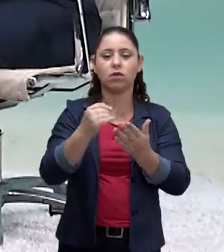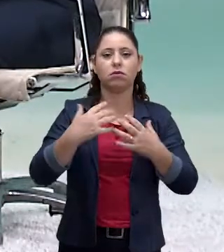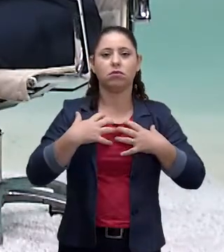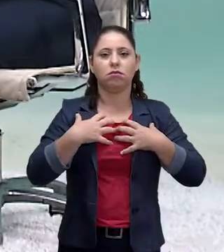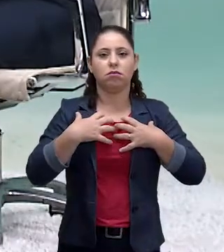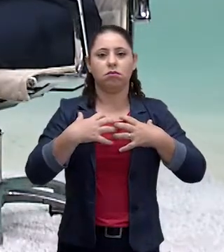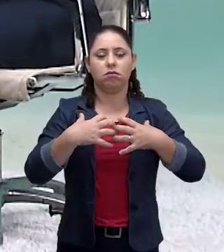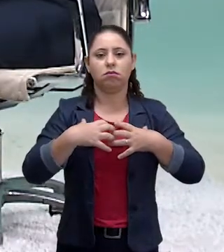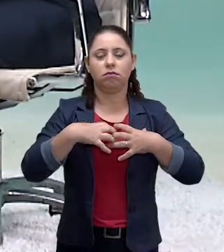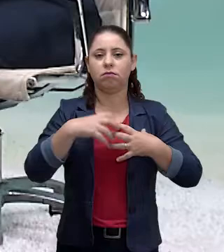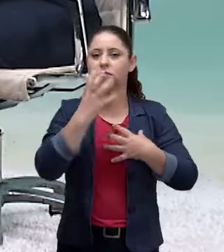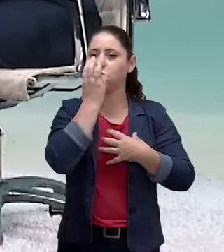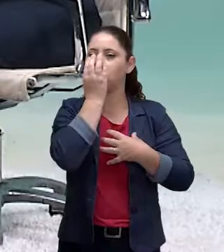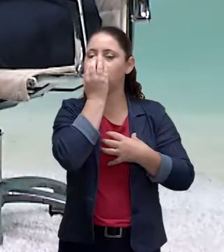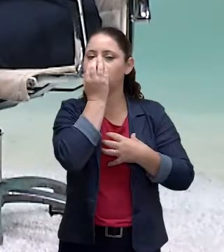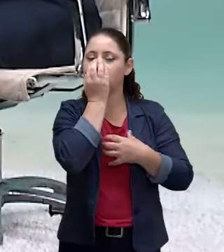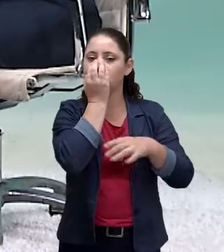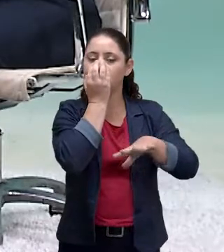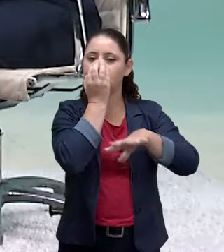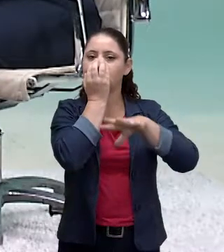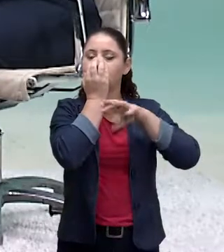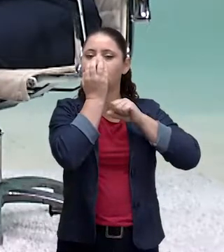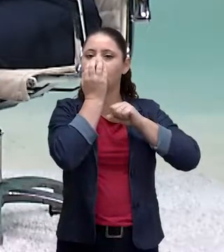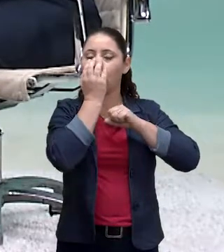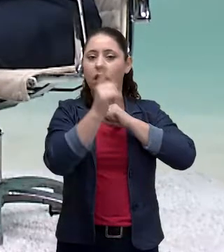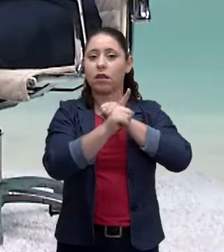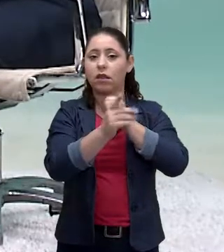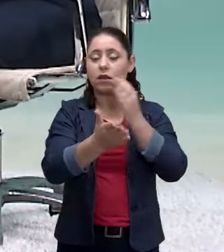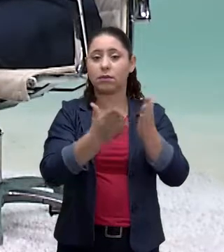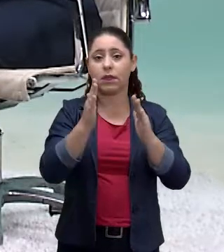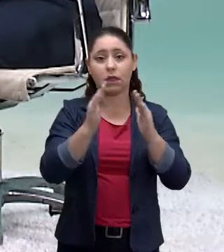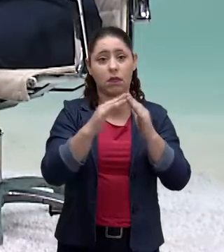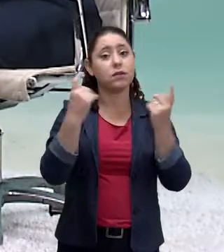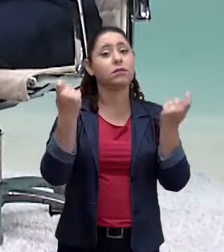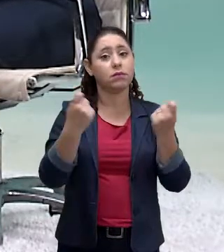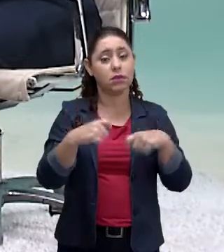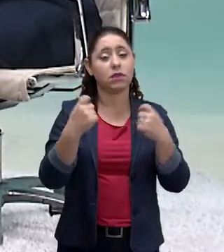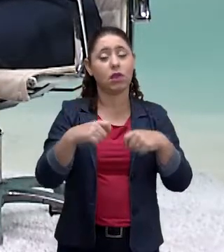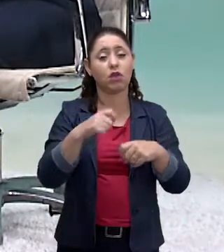tema. Antigamente, para conseguir esse tratamento em casa, era preciso